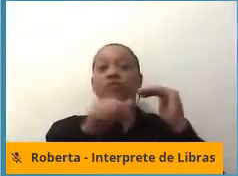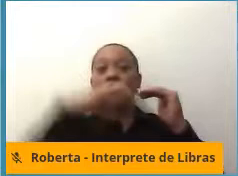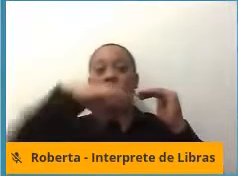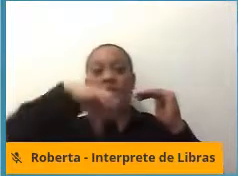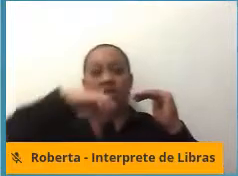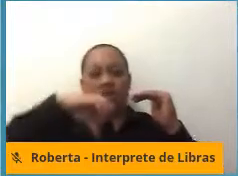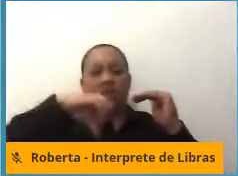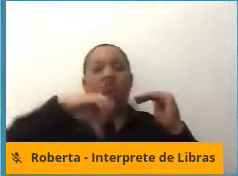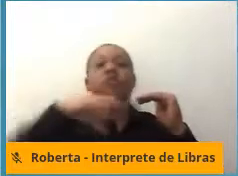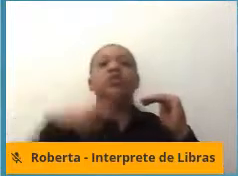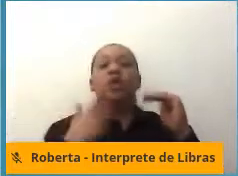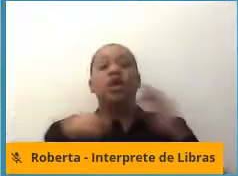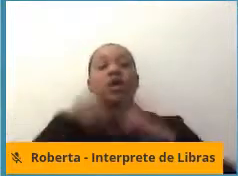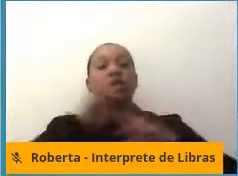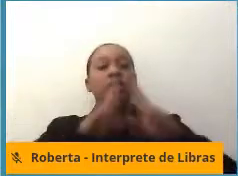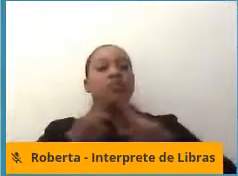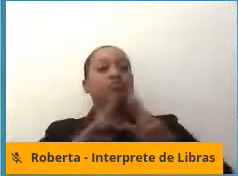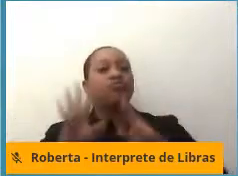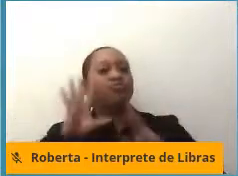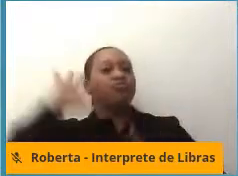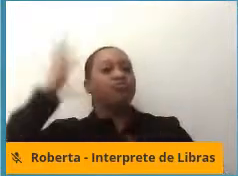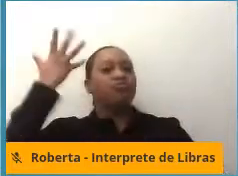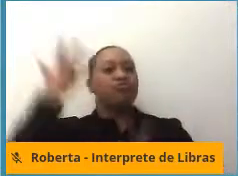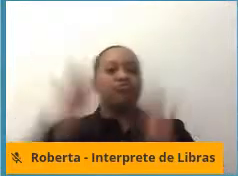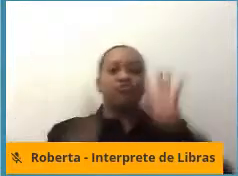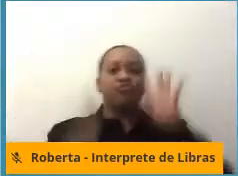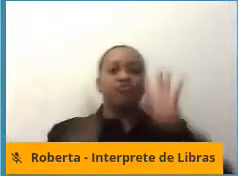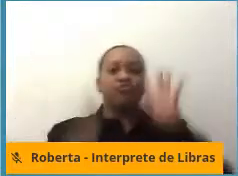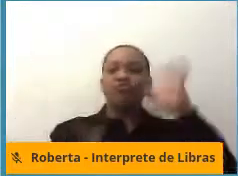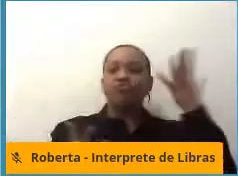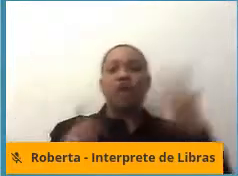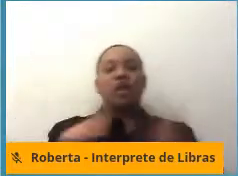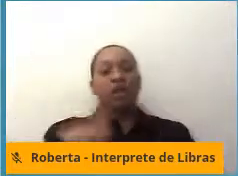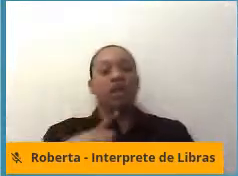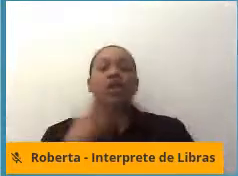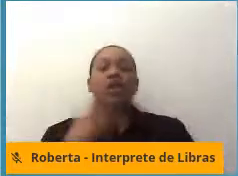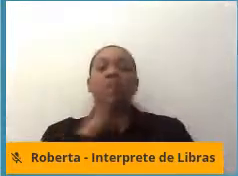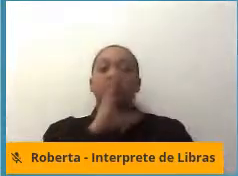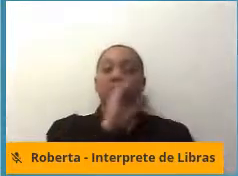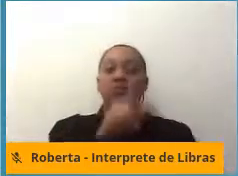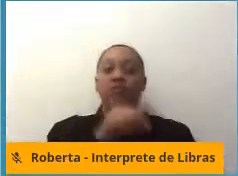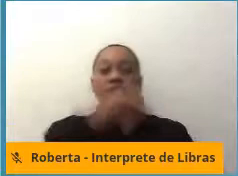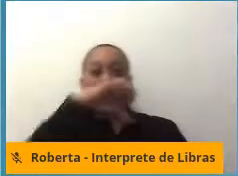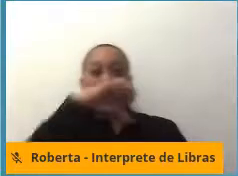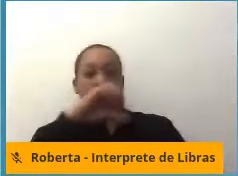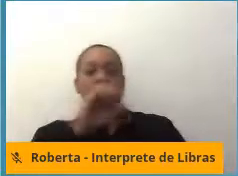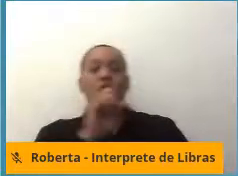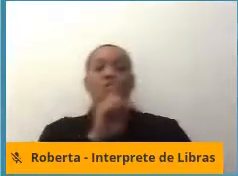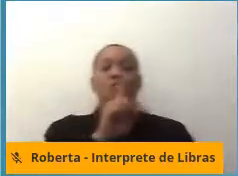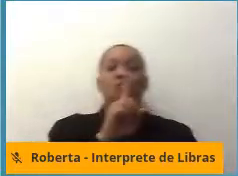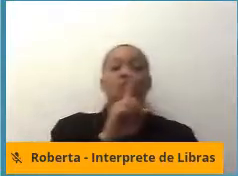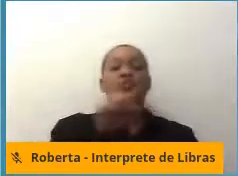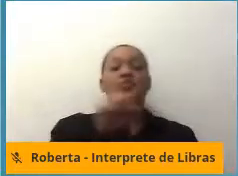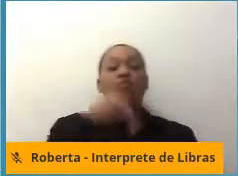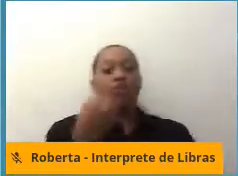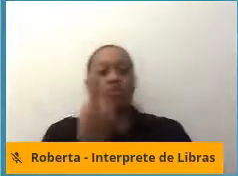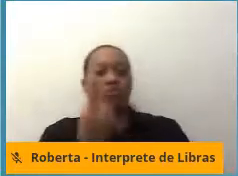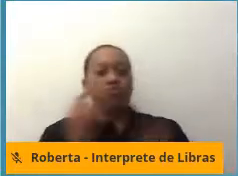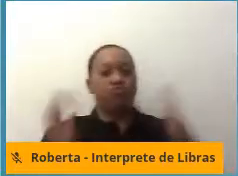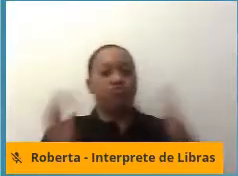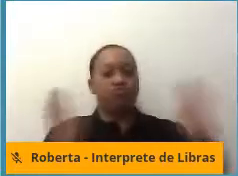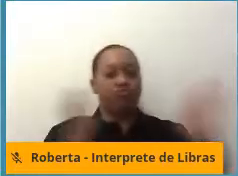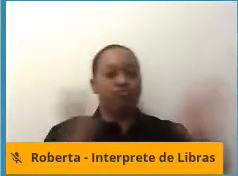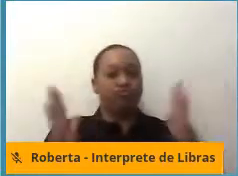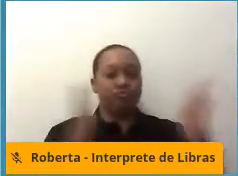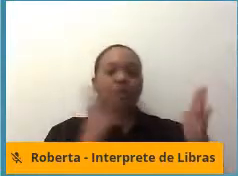resultados indeterminados. Então, a gente tem valores entre 0,9 a 1,1, então a gente não libera nem como reagente nem não reagente. Nós liberamos